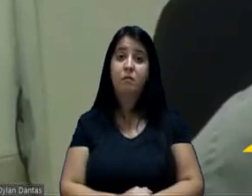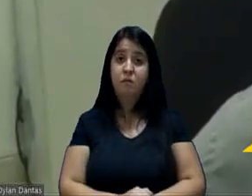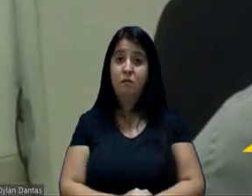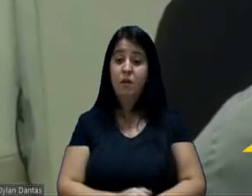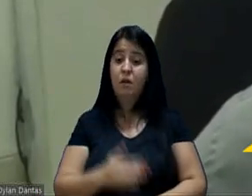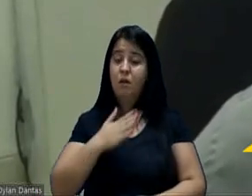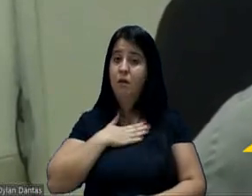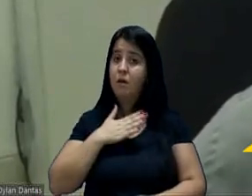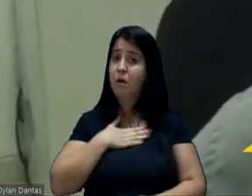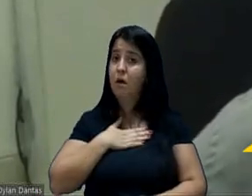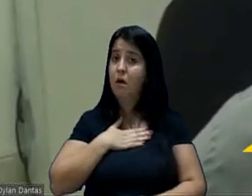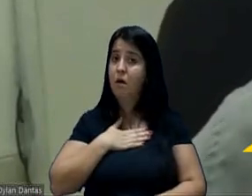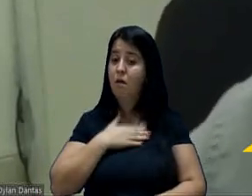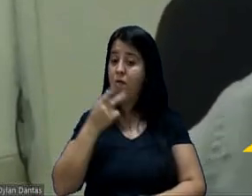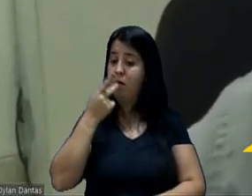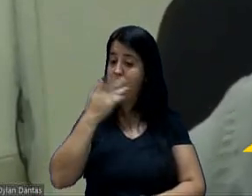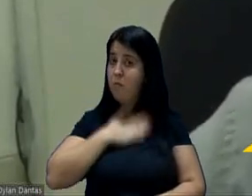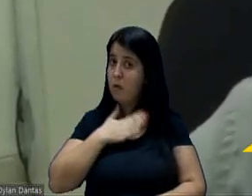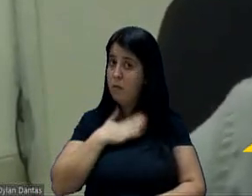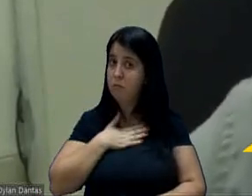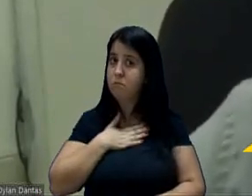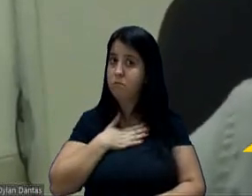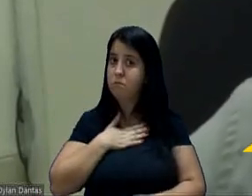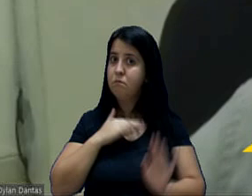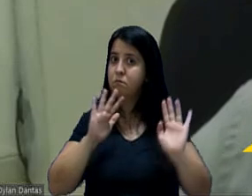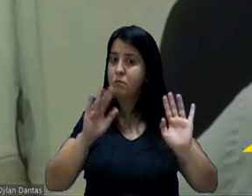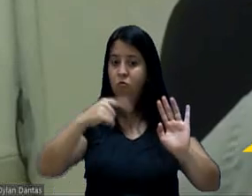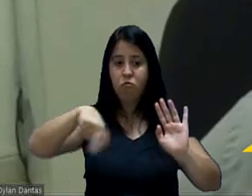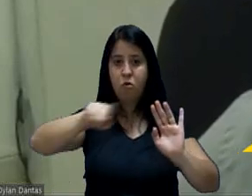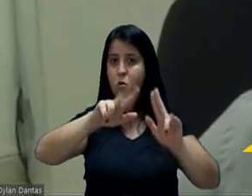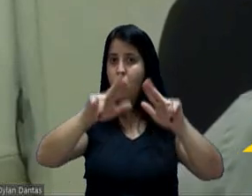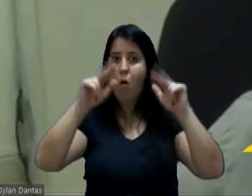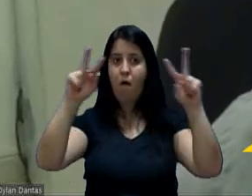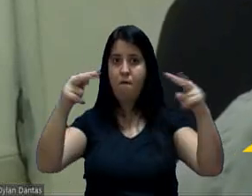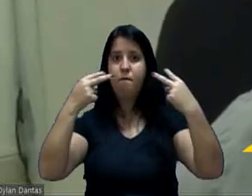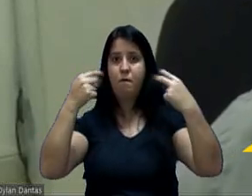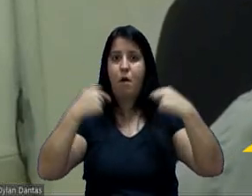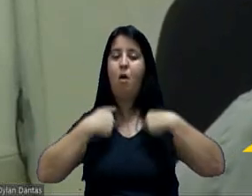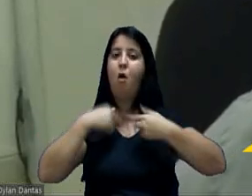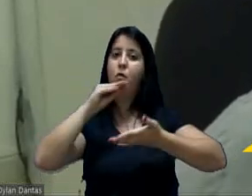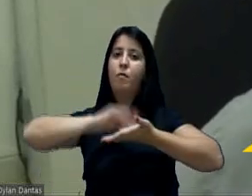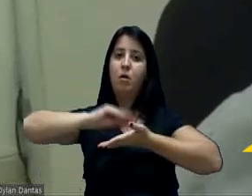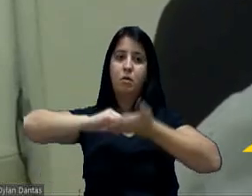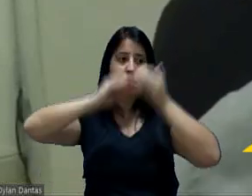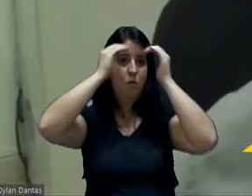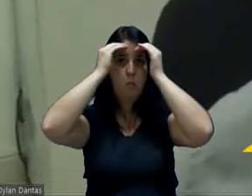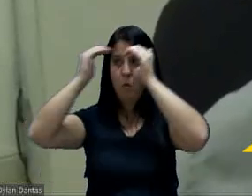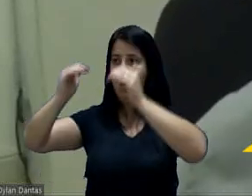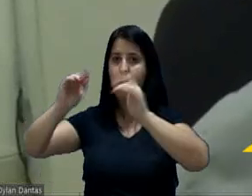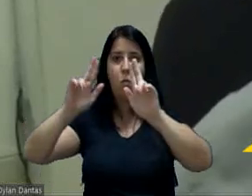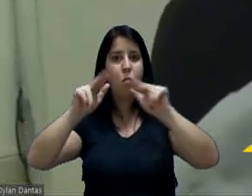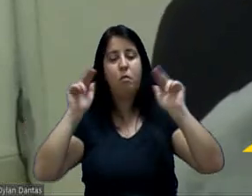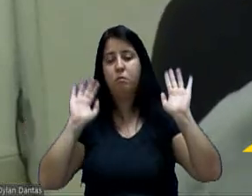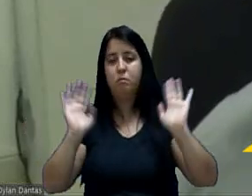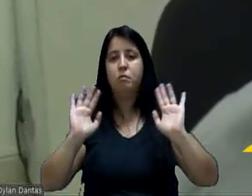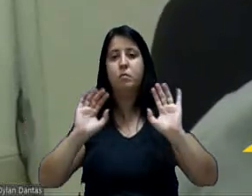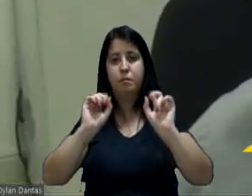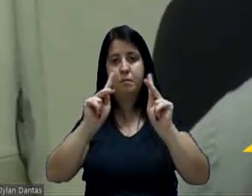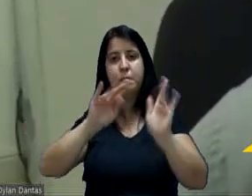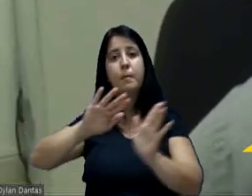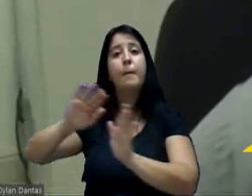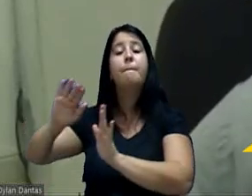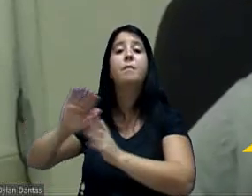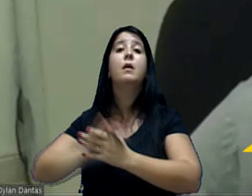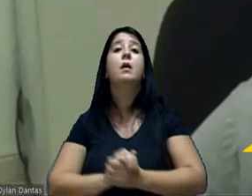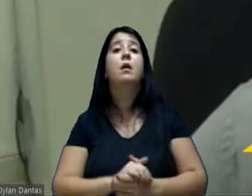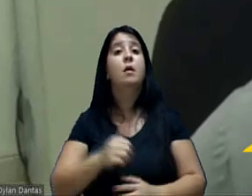Da minha parte, eu estou falando por mim, tá bom? Vocês nunca vão me ver com a falta de respeito com cada um. Primeiro lugar, eu